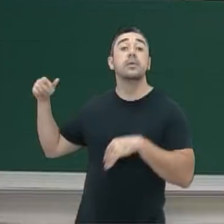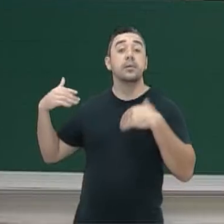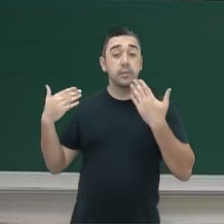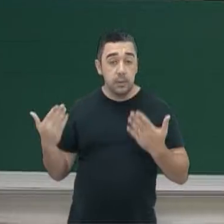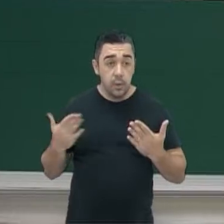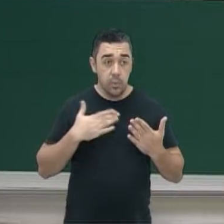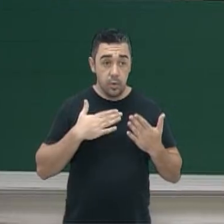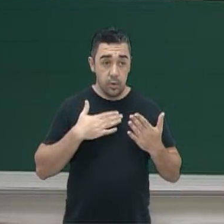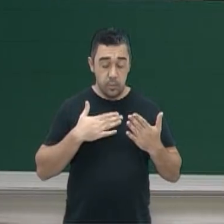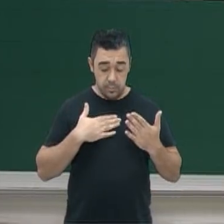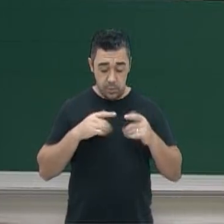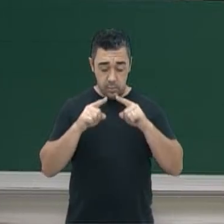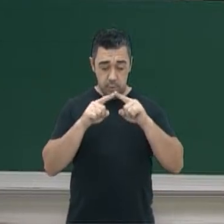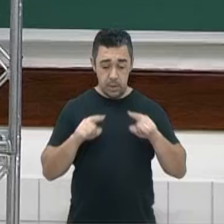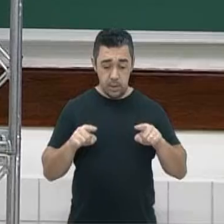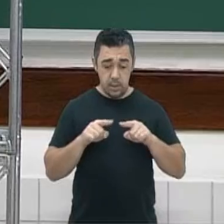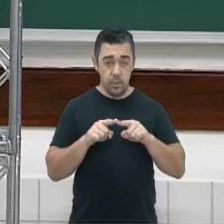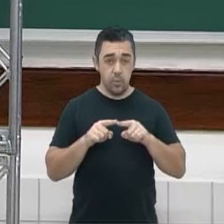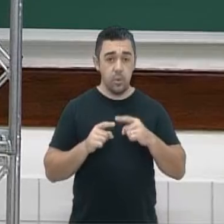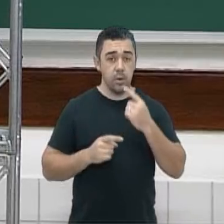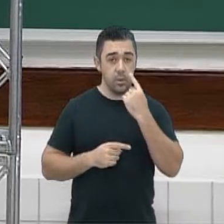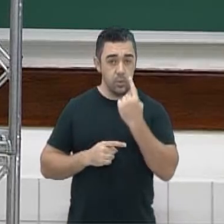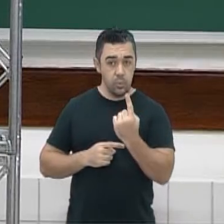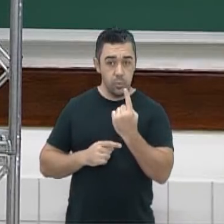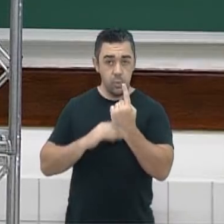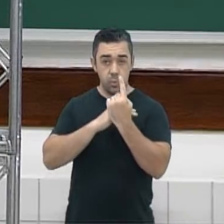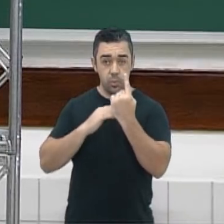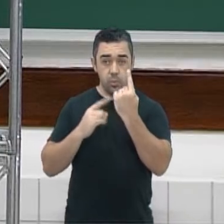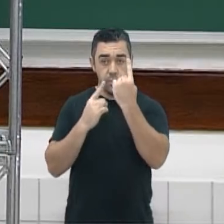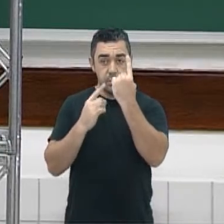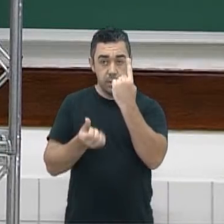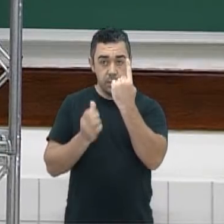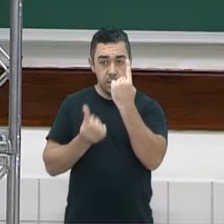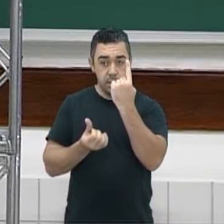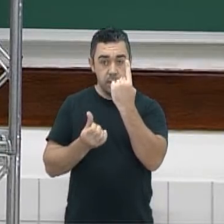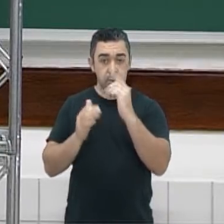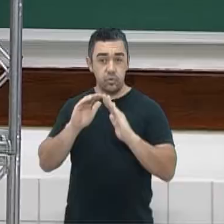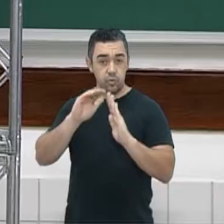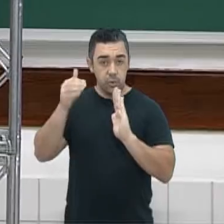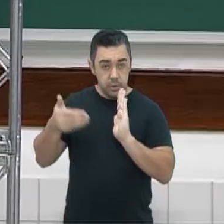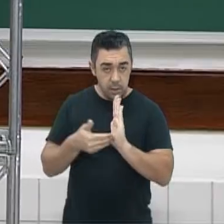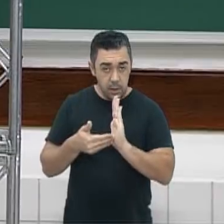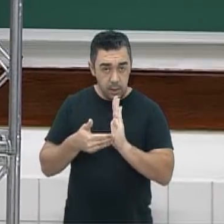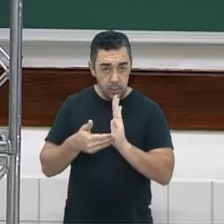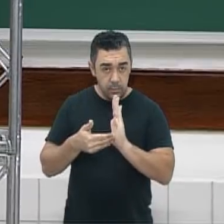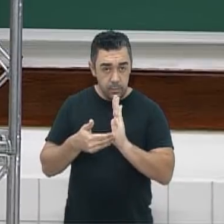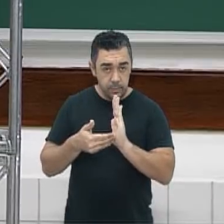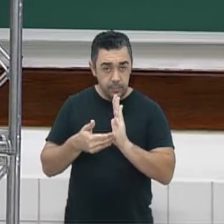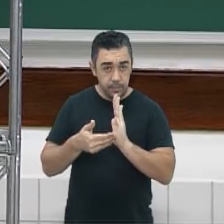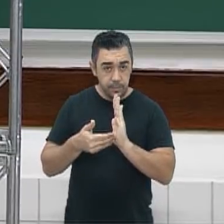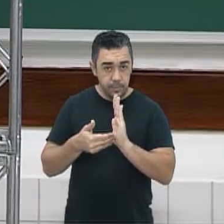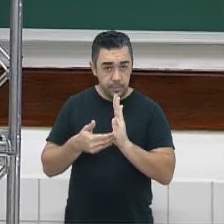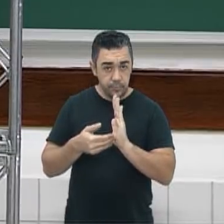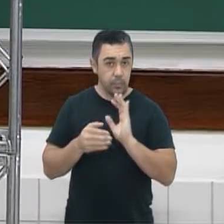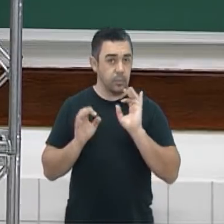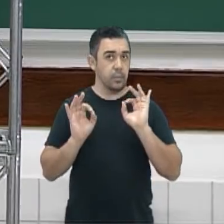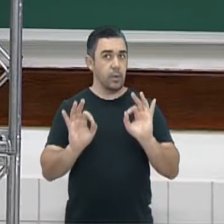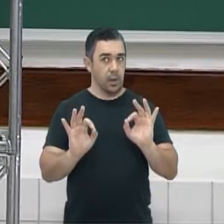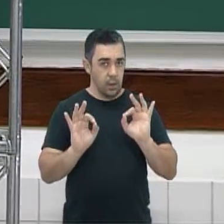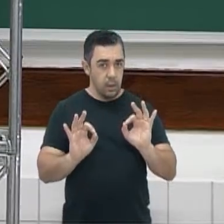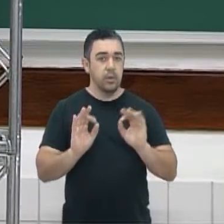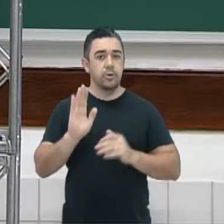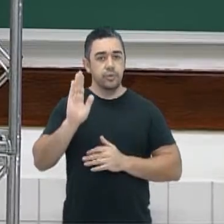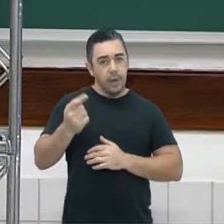meu triângulo menor, ele vale 1/16 do todo. Muito bem, então ótimo,